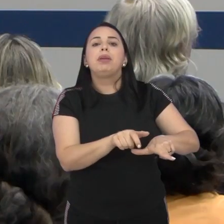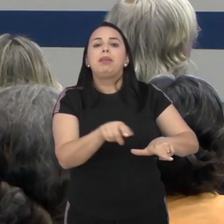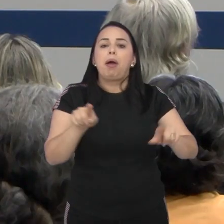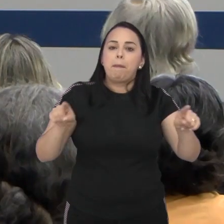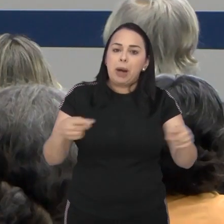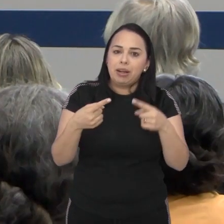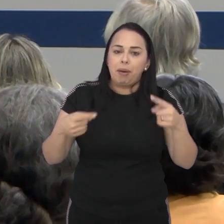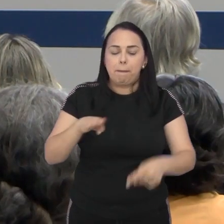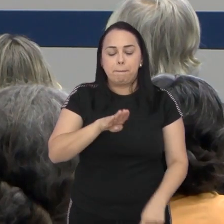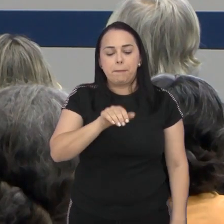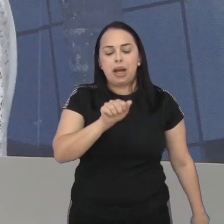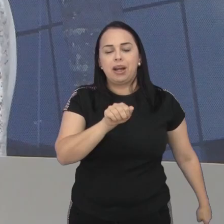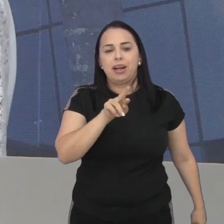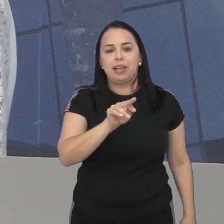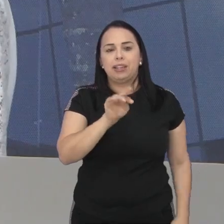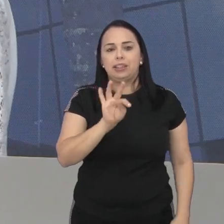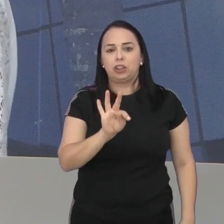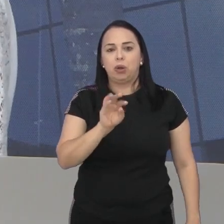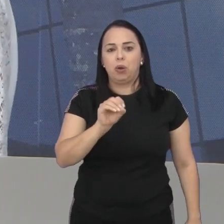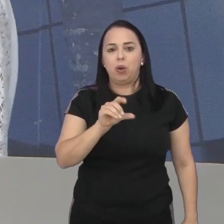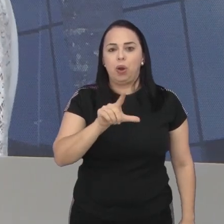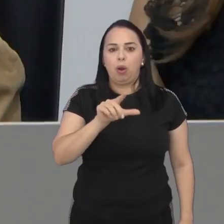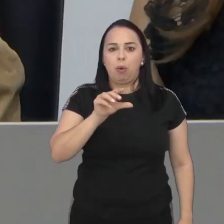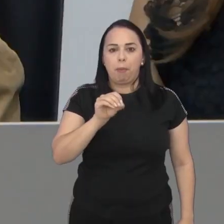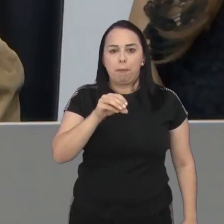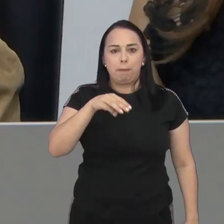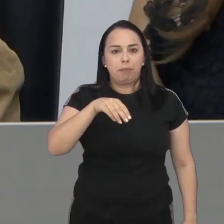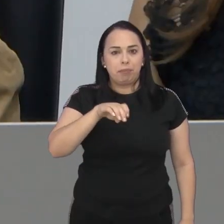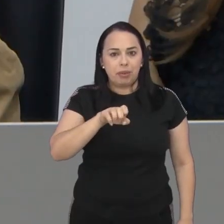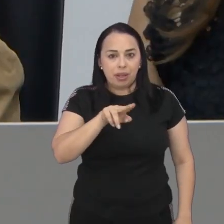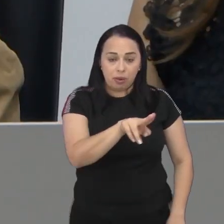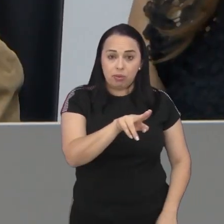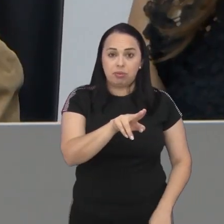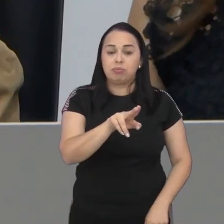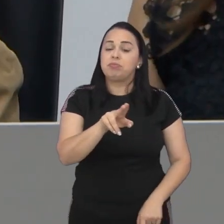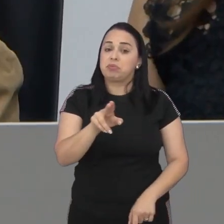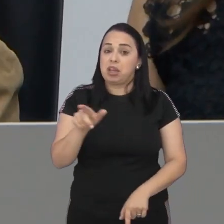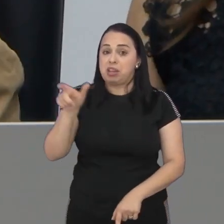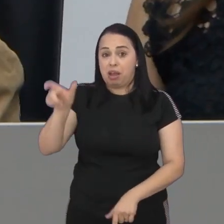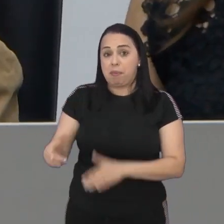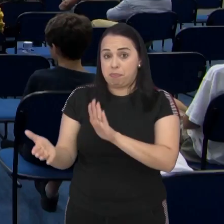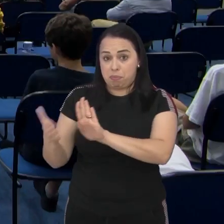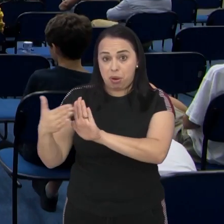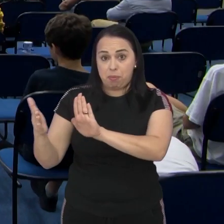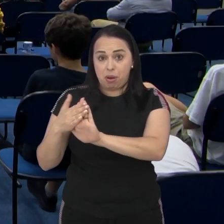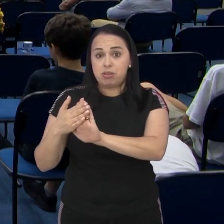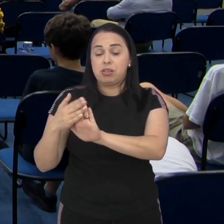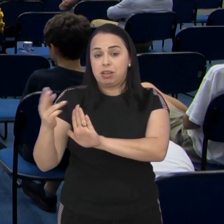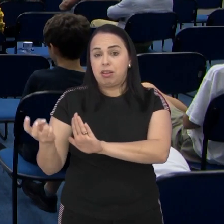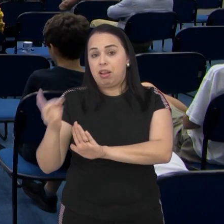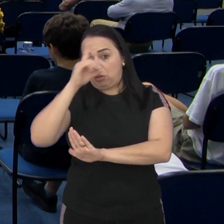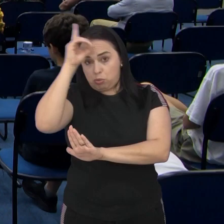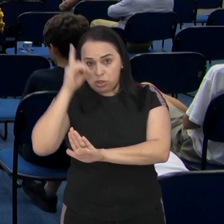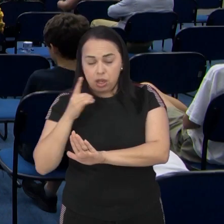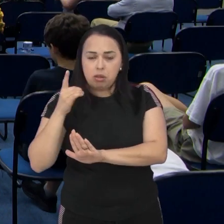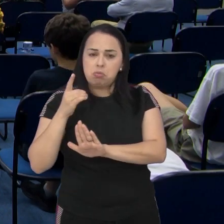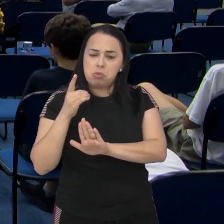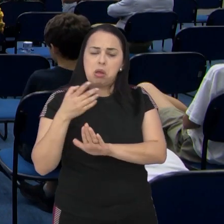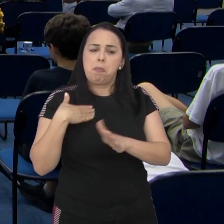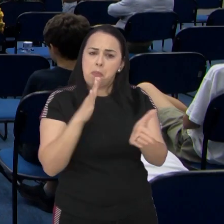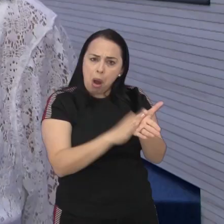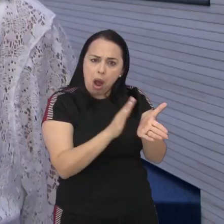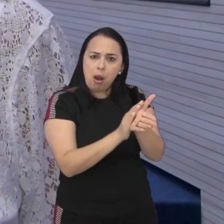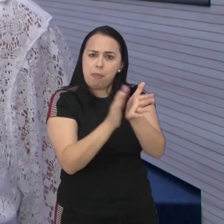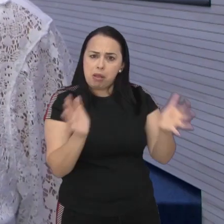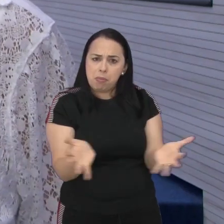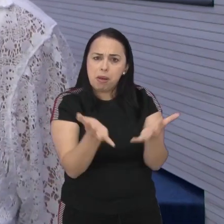A solenidade, proposta pela vereadora Dulce Rita, homenageou o músico e ressaltou a importância do fomento à cultura na cidade e na